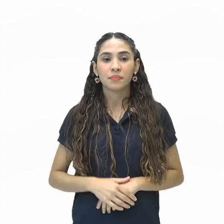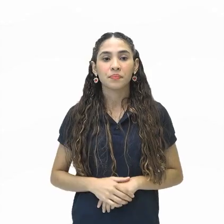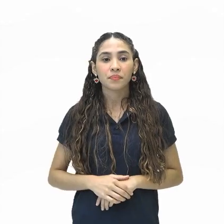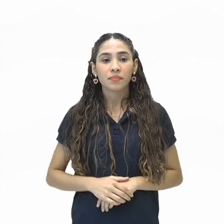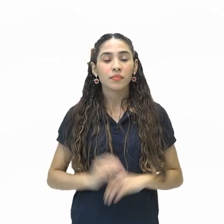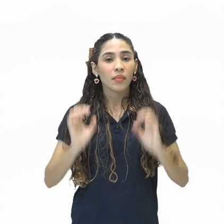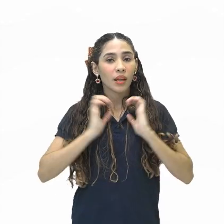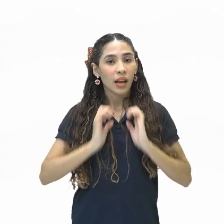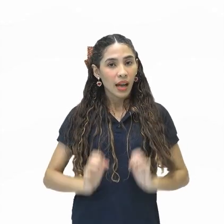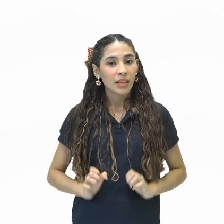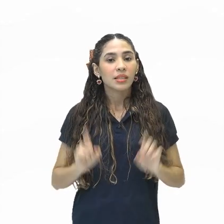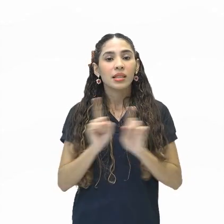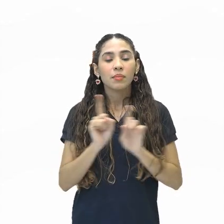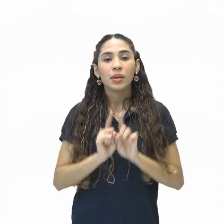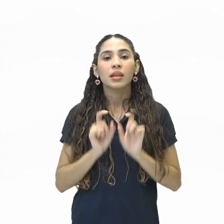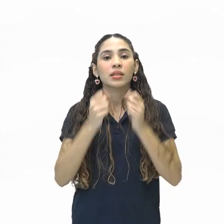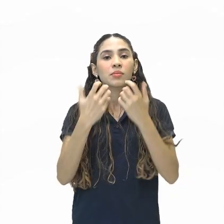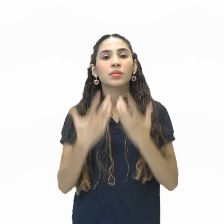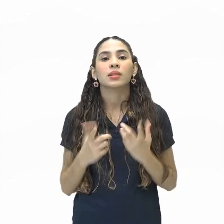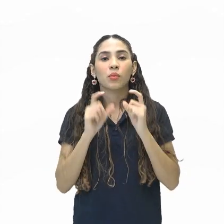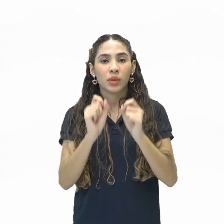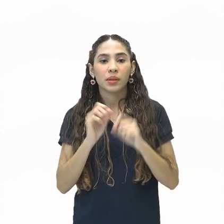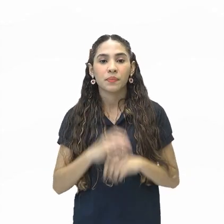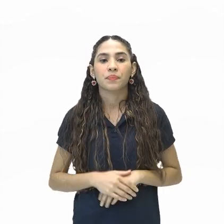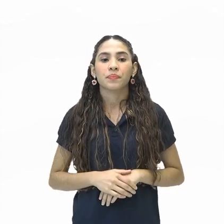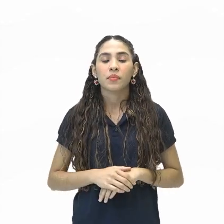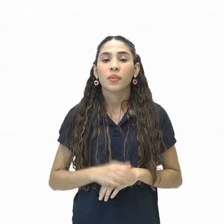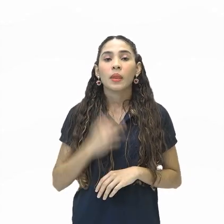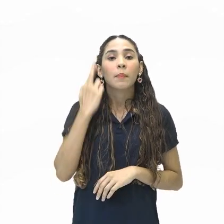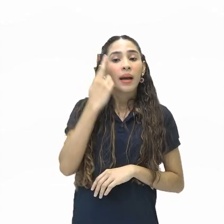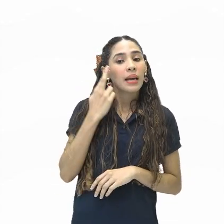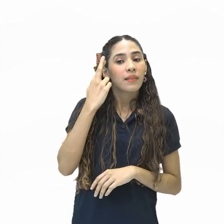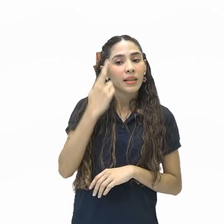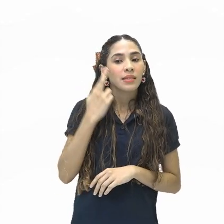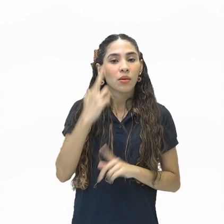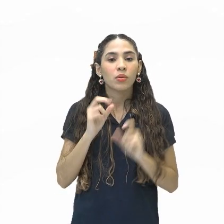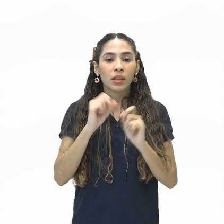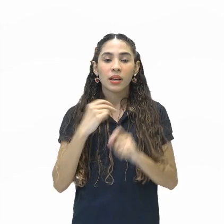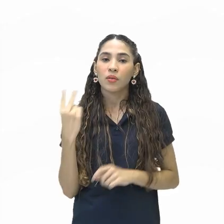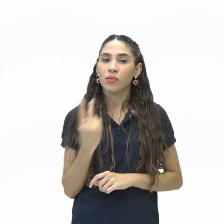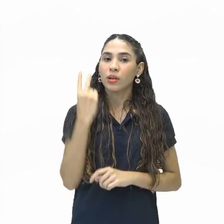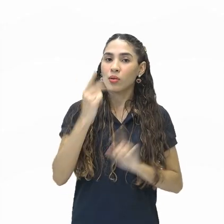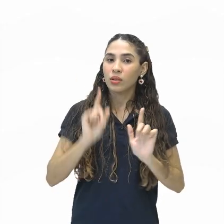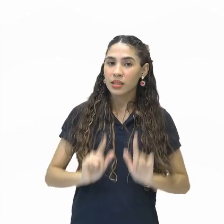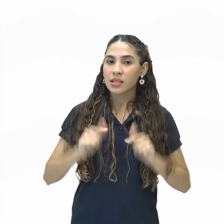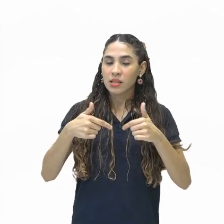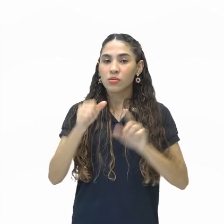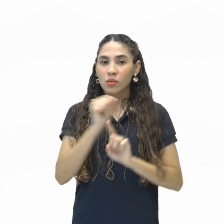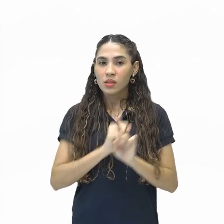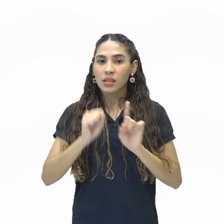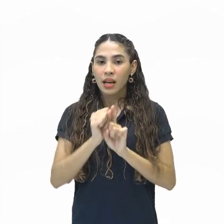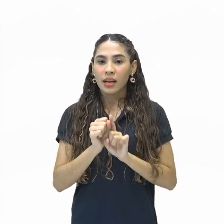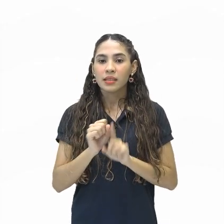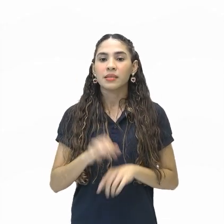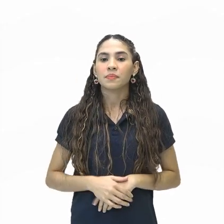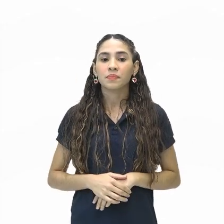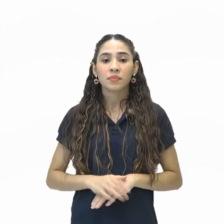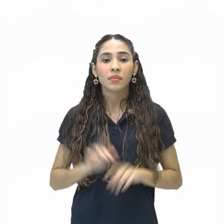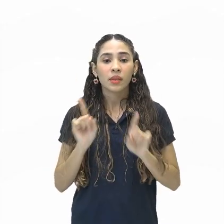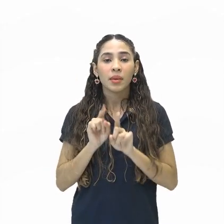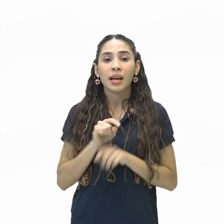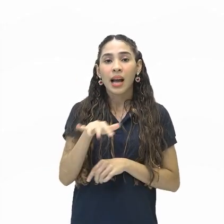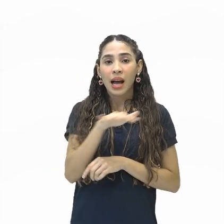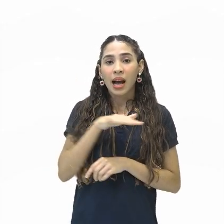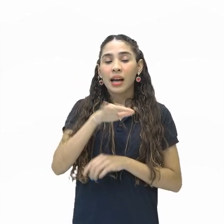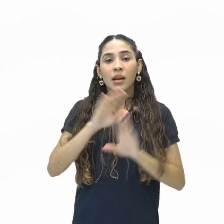a ética, em outras palavras, trata-se de quê? De uma reflexão sobre o valor das ações sociais consideradas tanto no